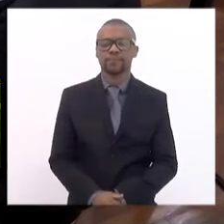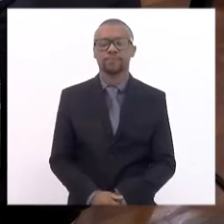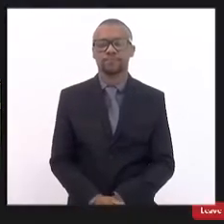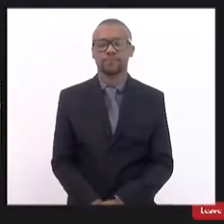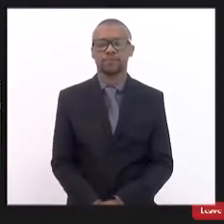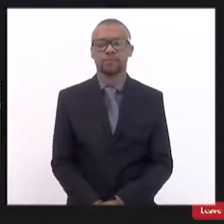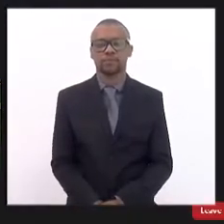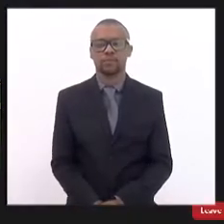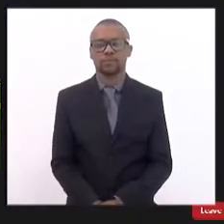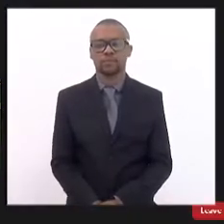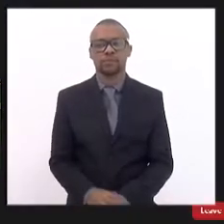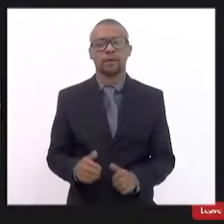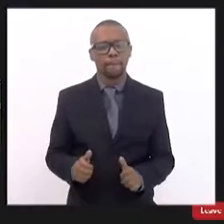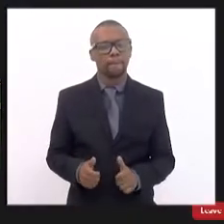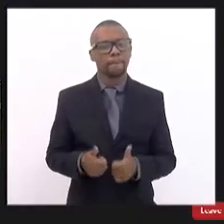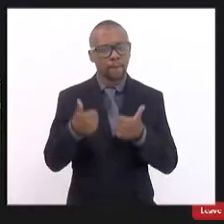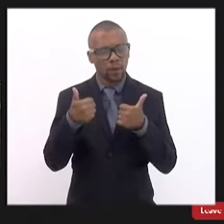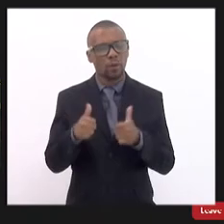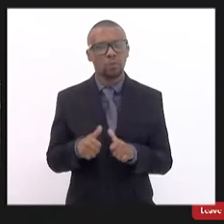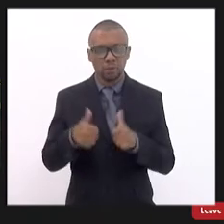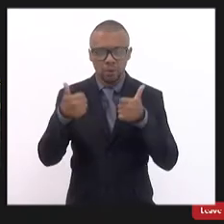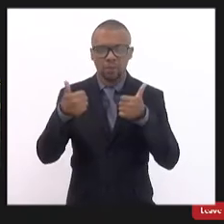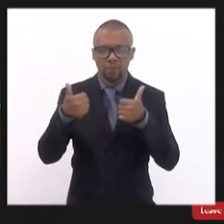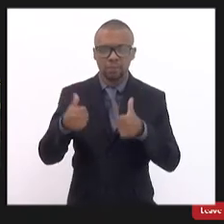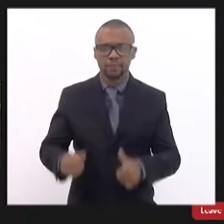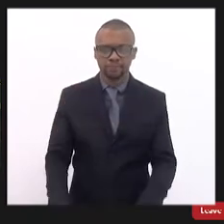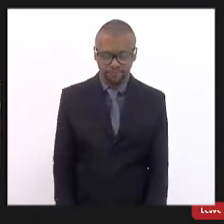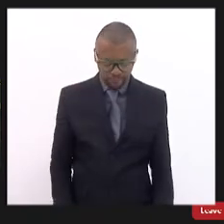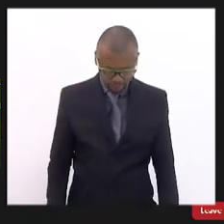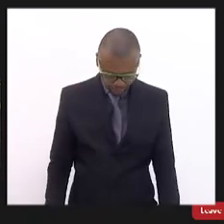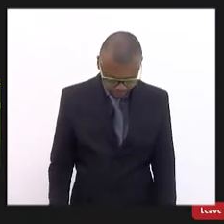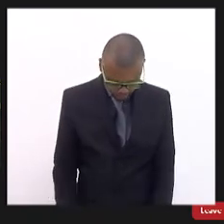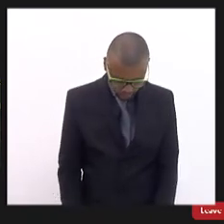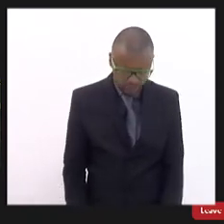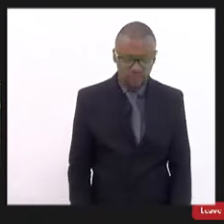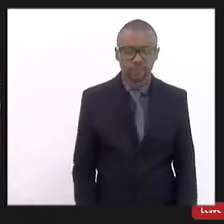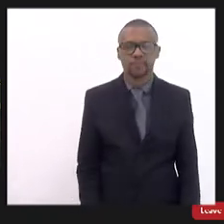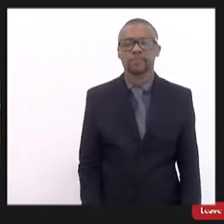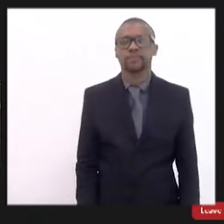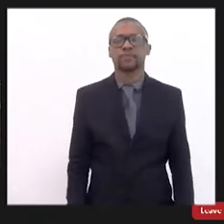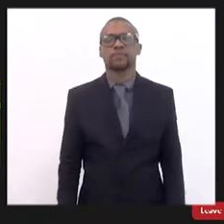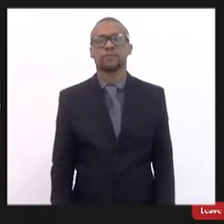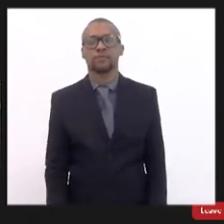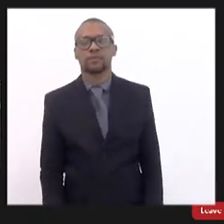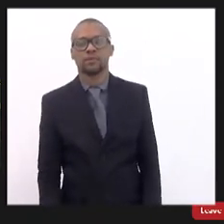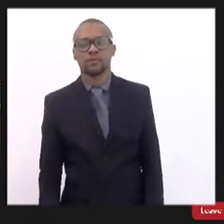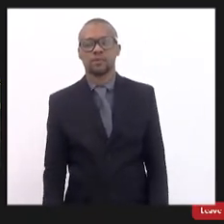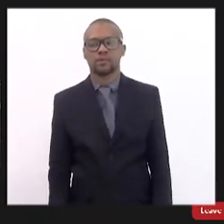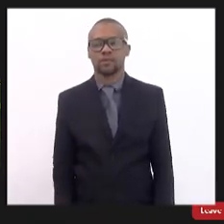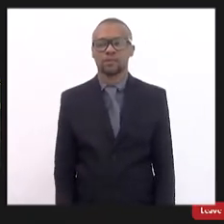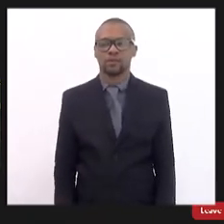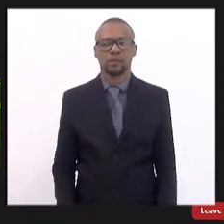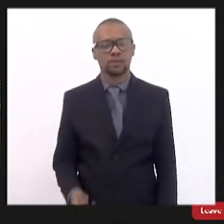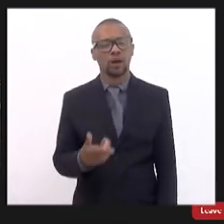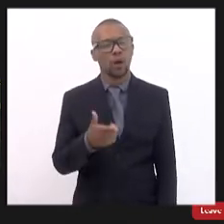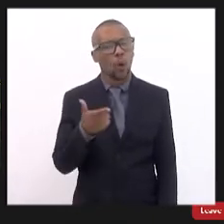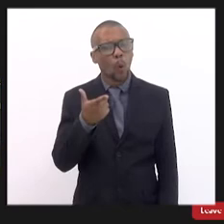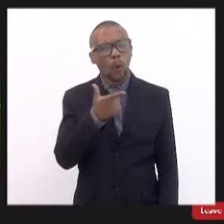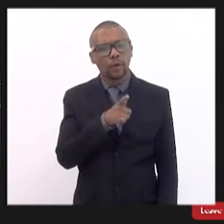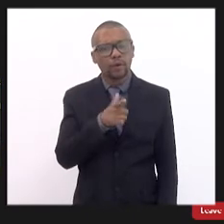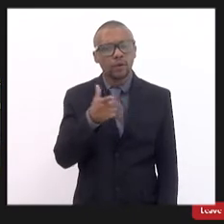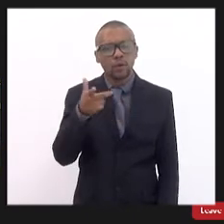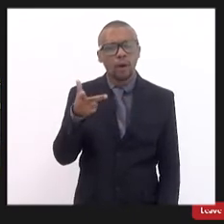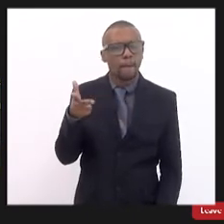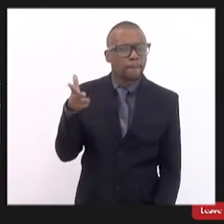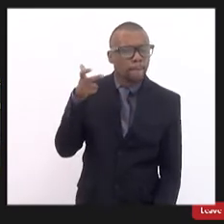Bom, o seu eu tô ouvindo. Melhorou. Pode falar. O seu eu estou ouvindo bem. O dele é que ficou mais baixo. Não sei